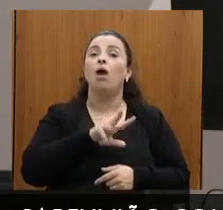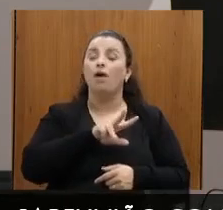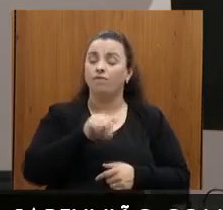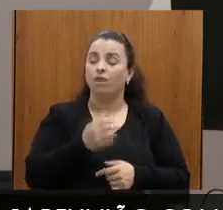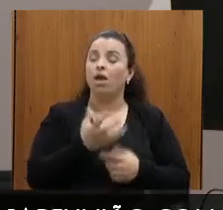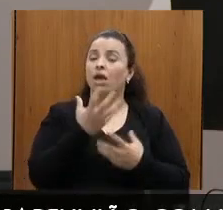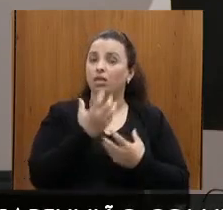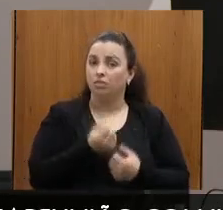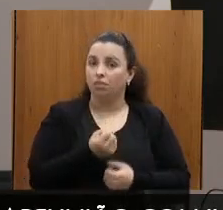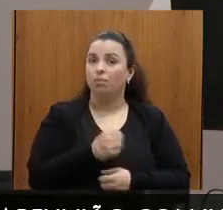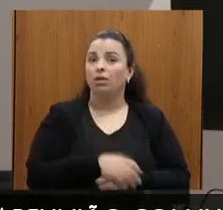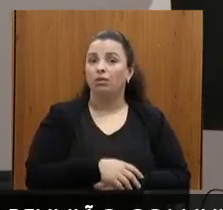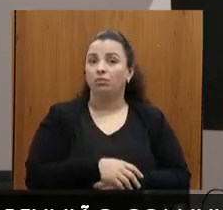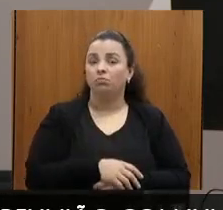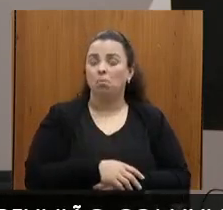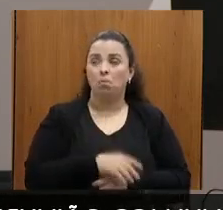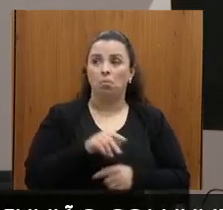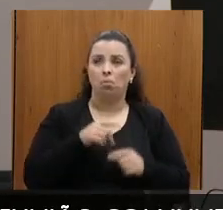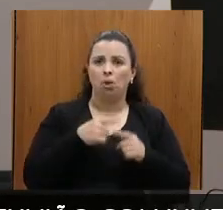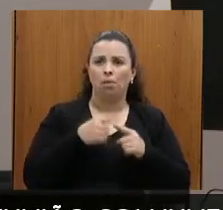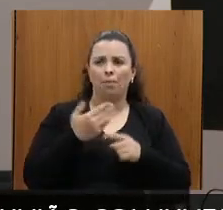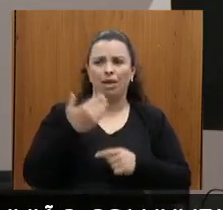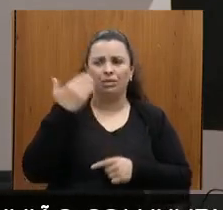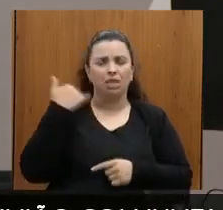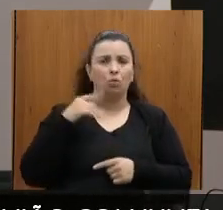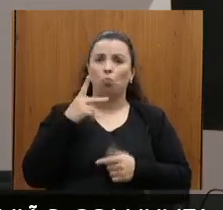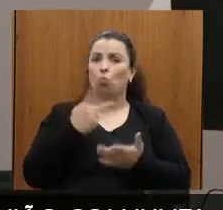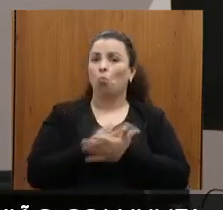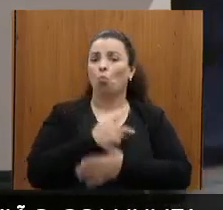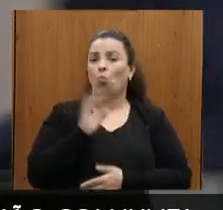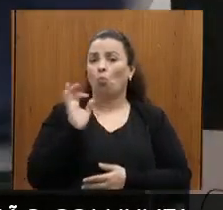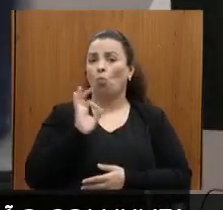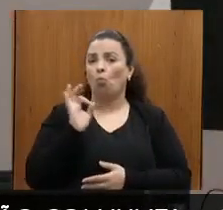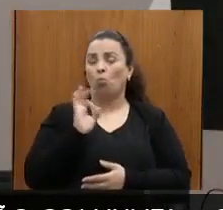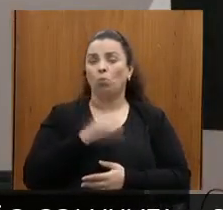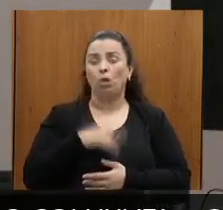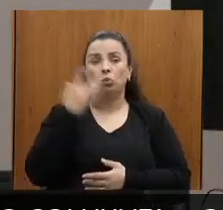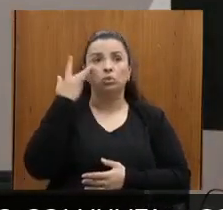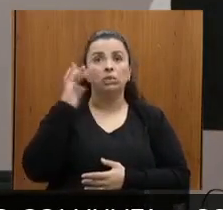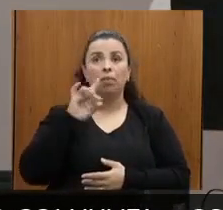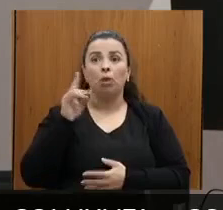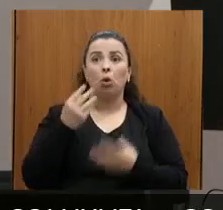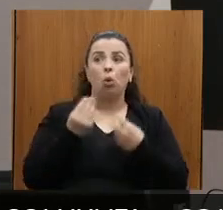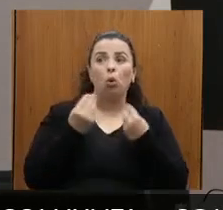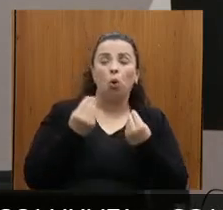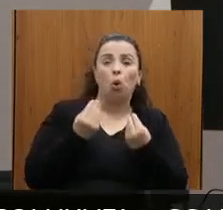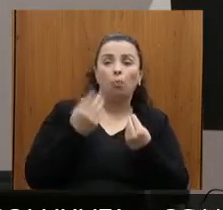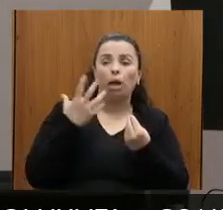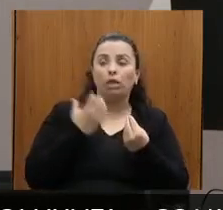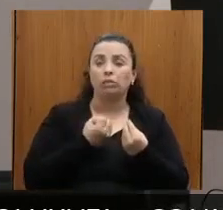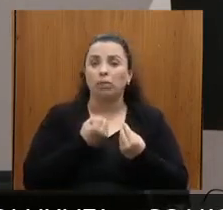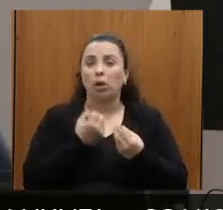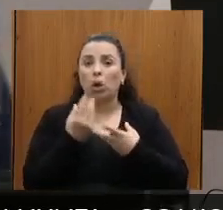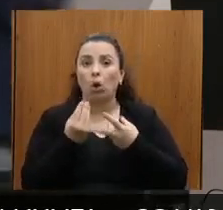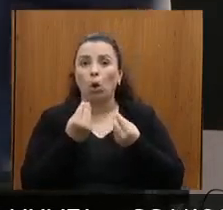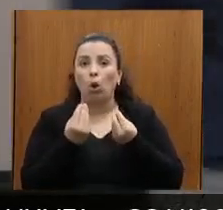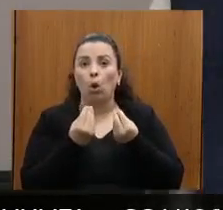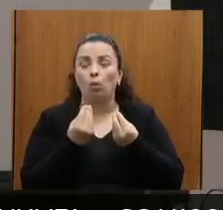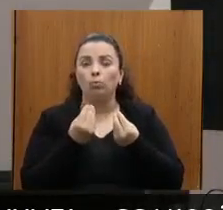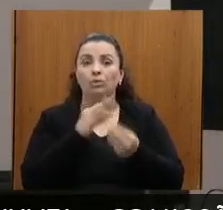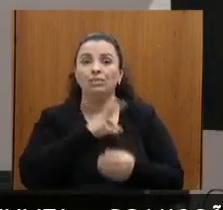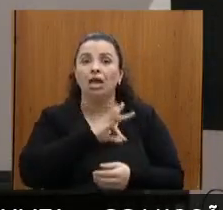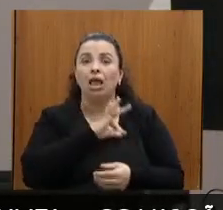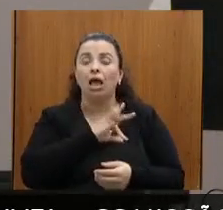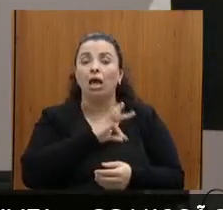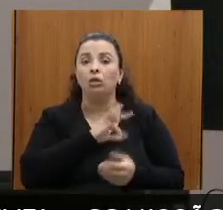recente, isso não acontecia. Ele não sabia quando, de que maneira e como iria receber o seu salário,